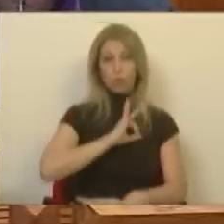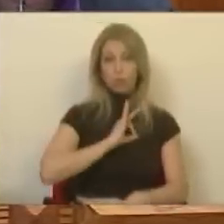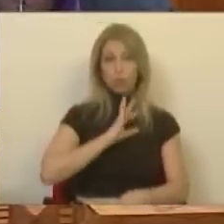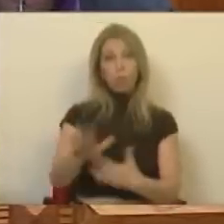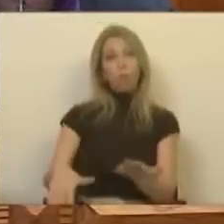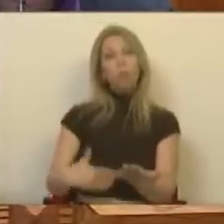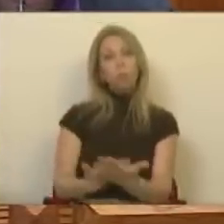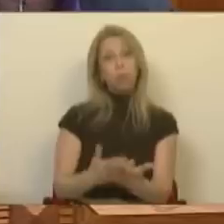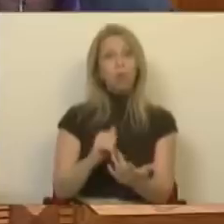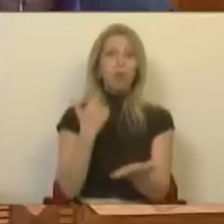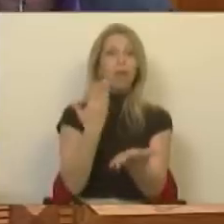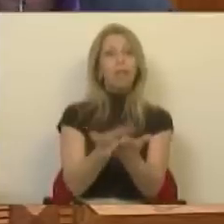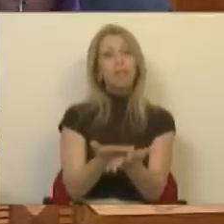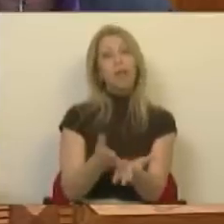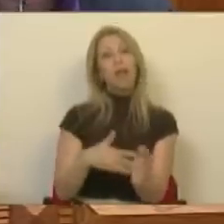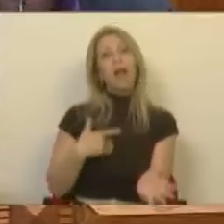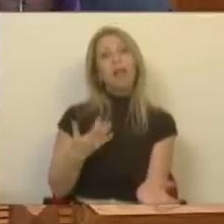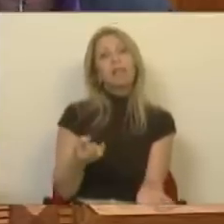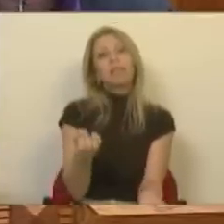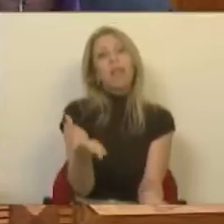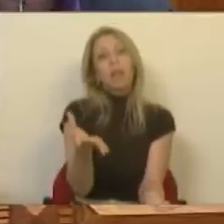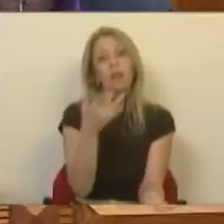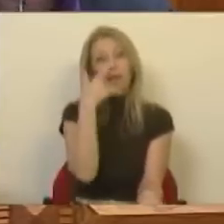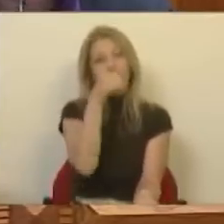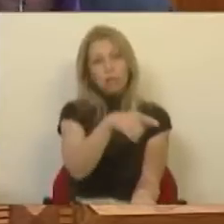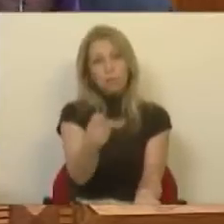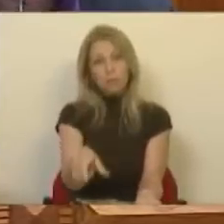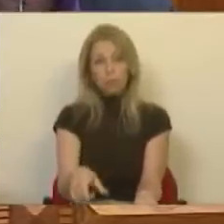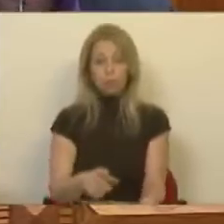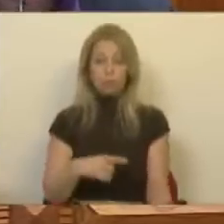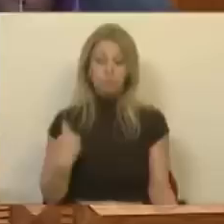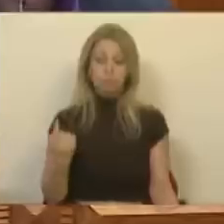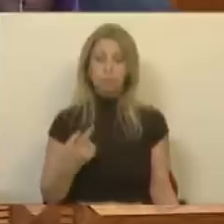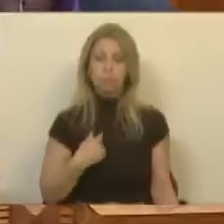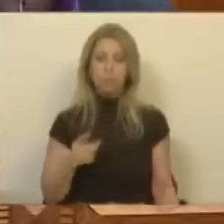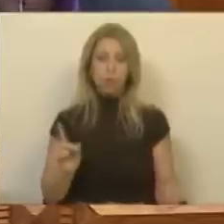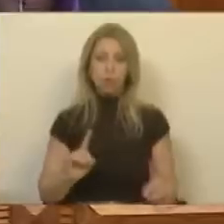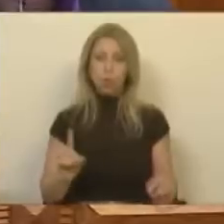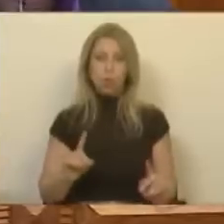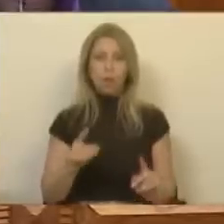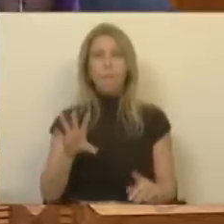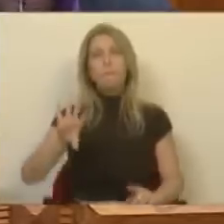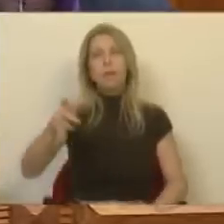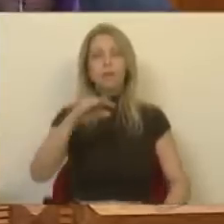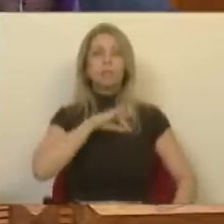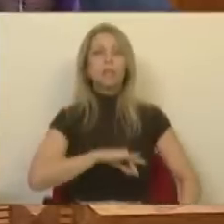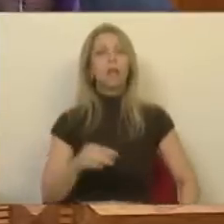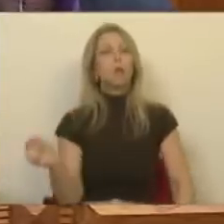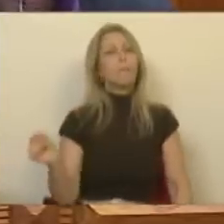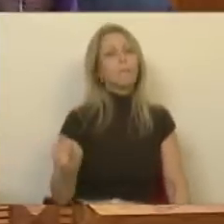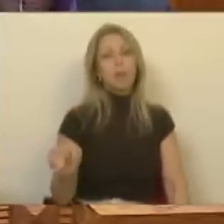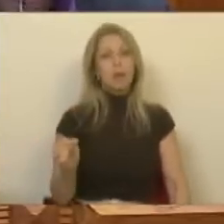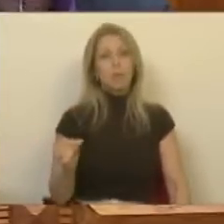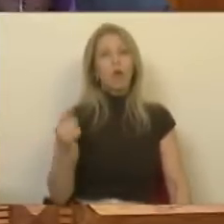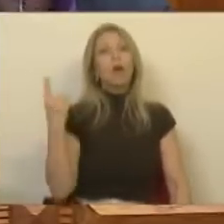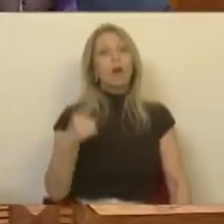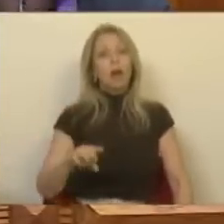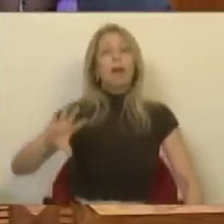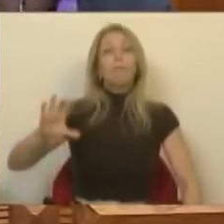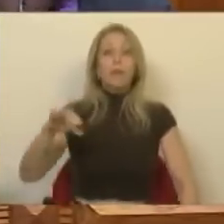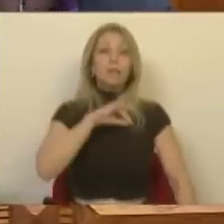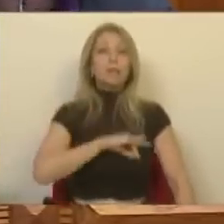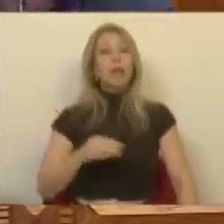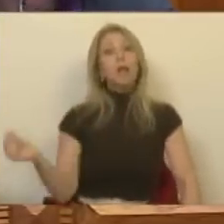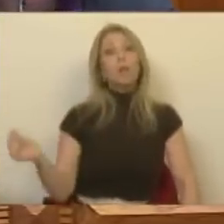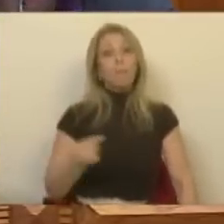caridade às pessoas e o senhor Deputado nós não Vivemos num país de salários mínimos nós vemos num país onde o salário mínimo